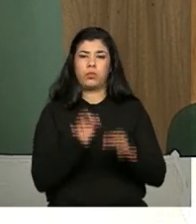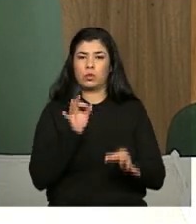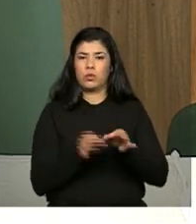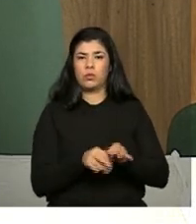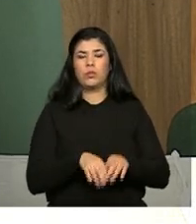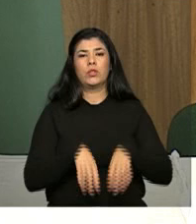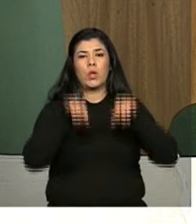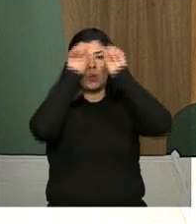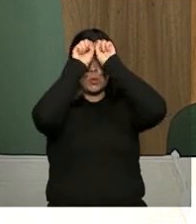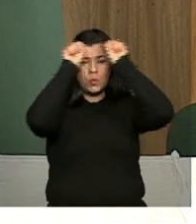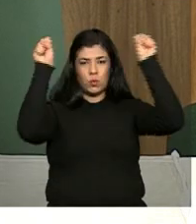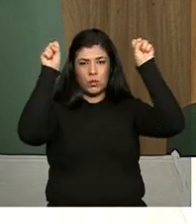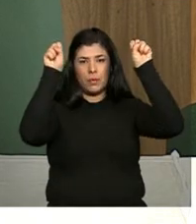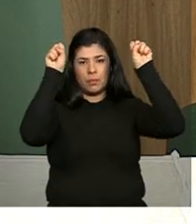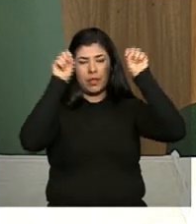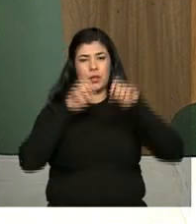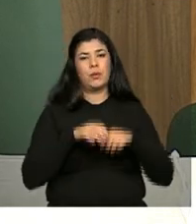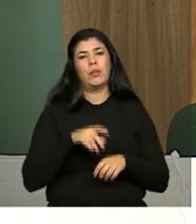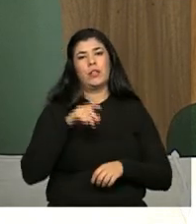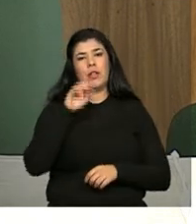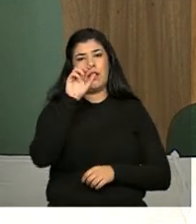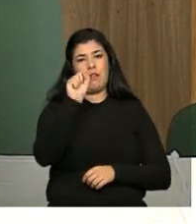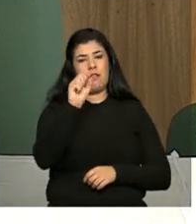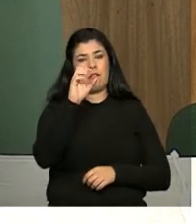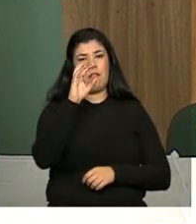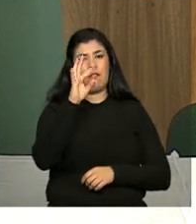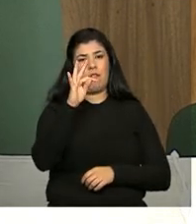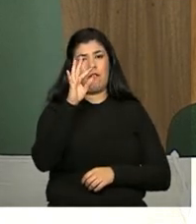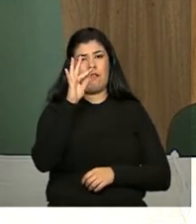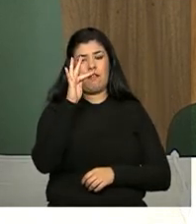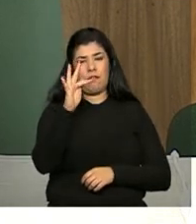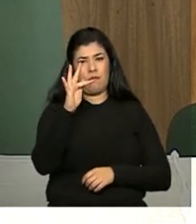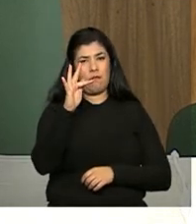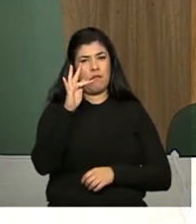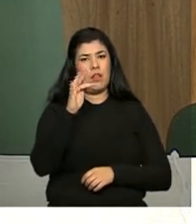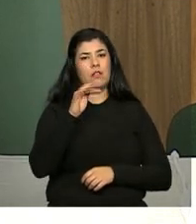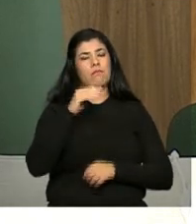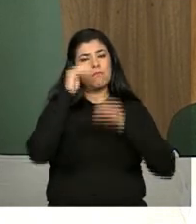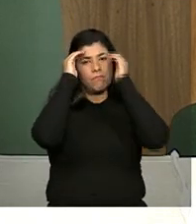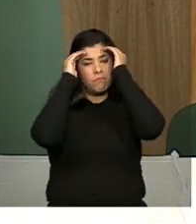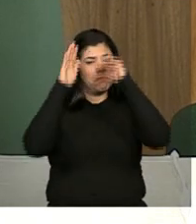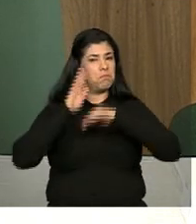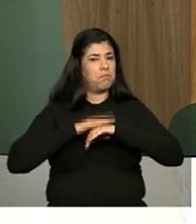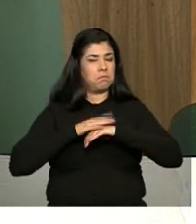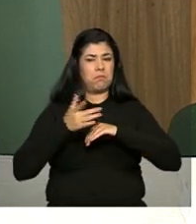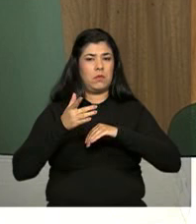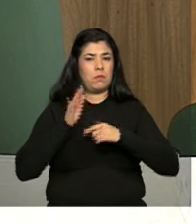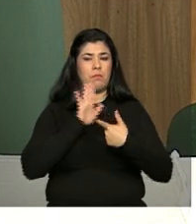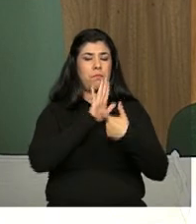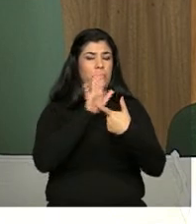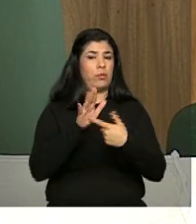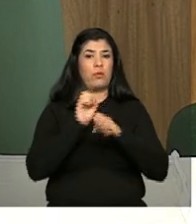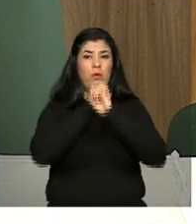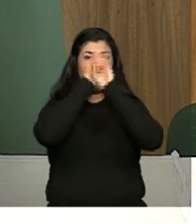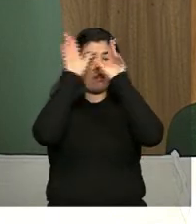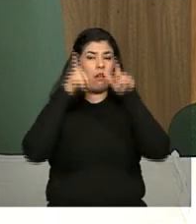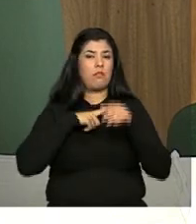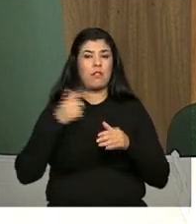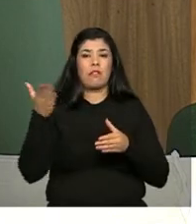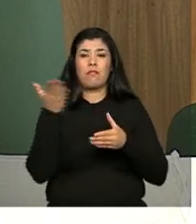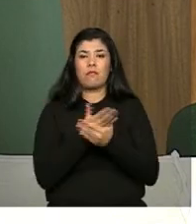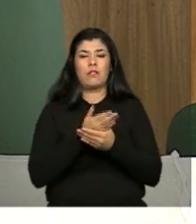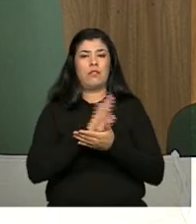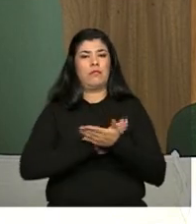tribunal federal Eu acho que o Supremo Tribunal Federal deixou muito Claro não ao quero que vá E por que não há qualquer